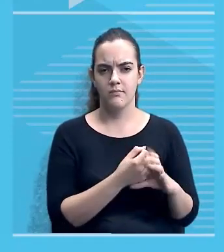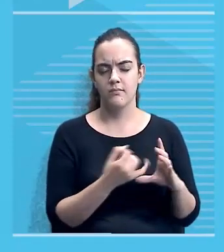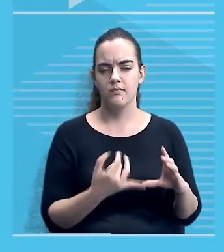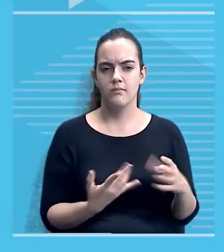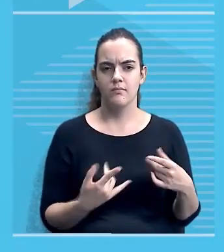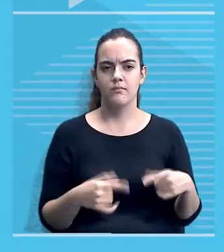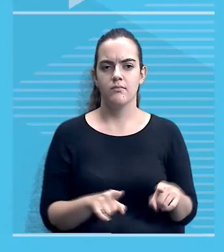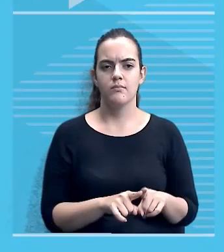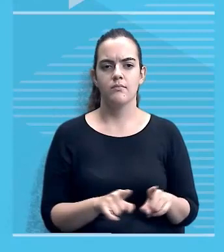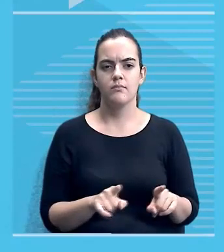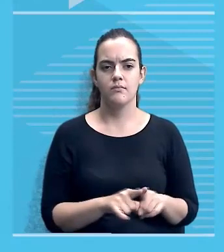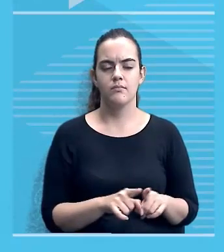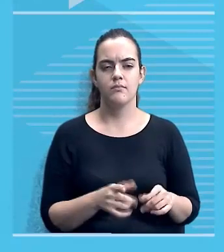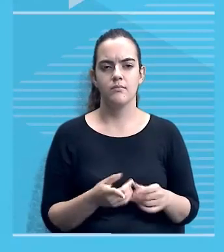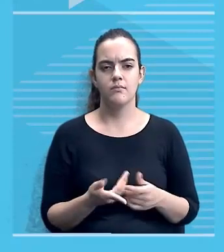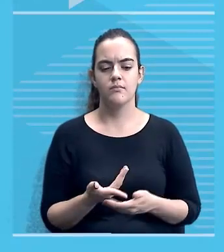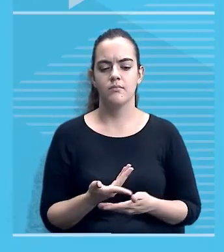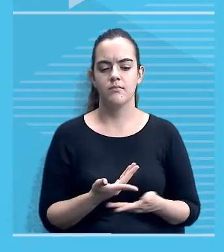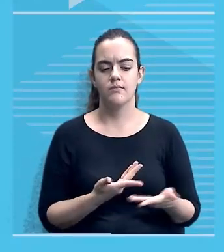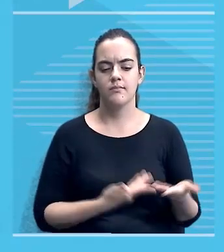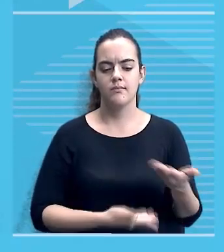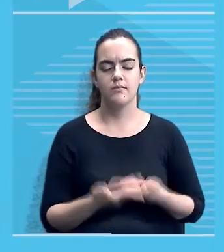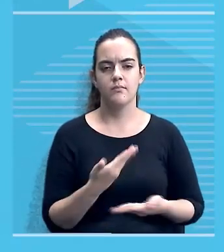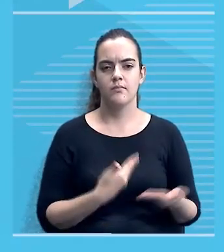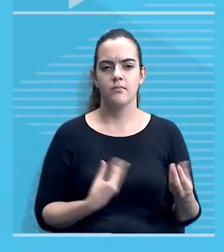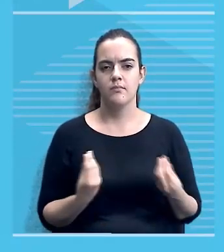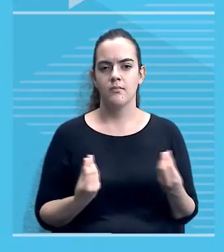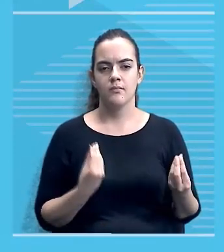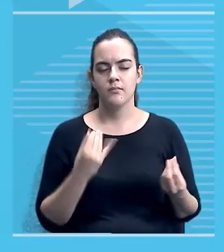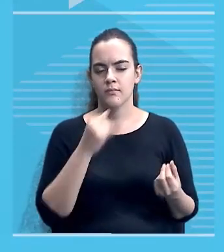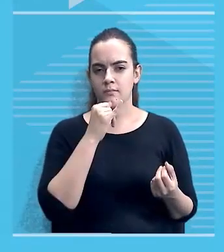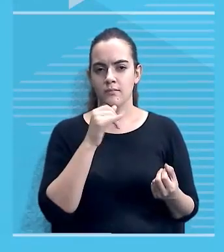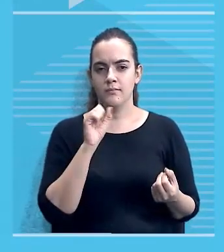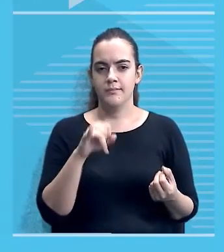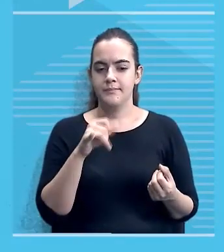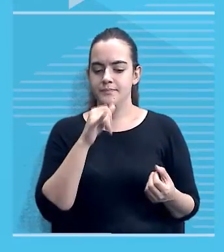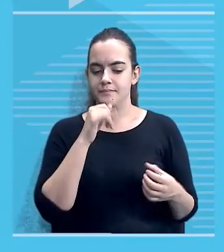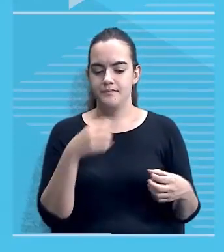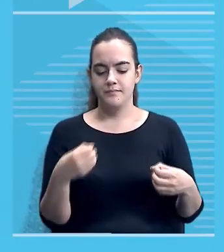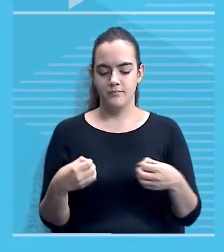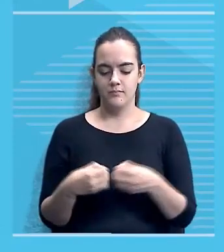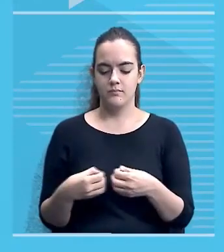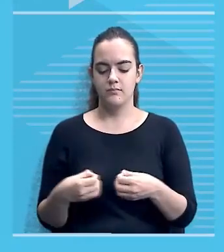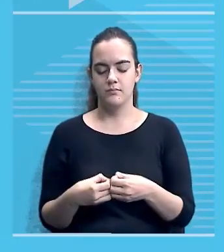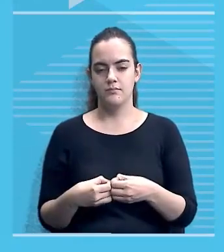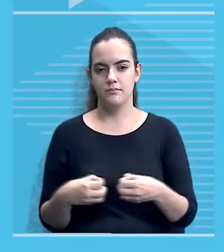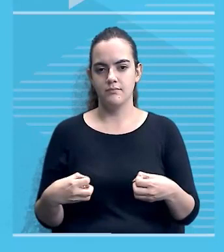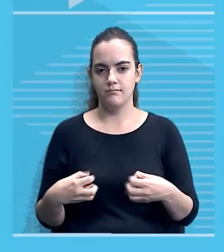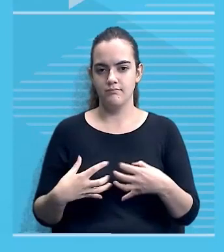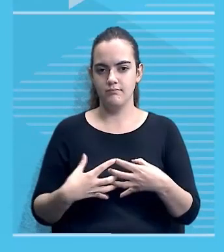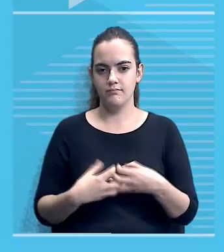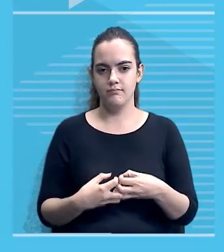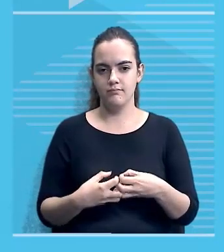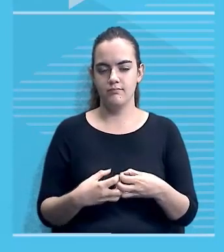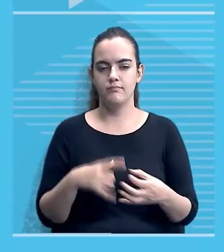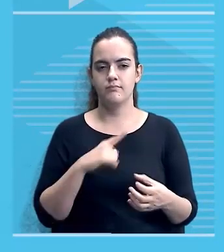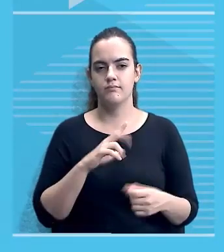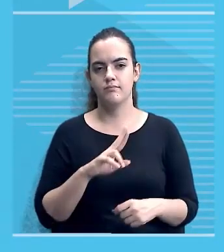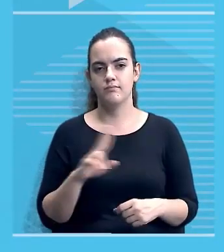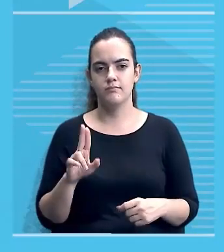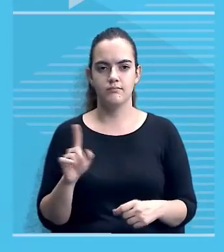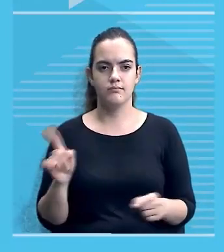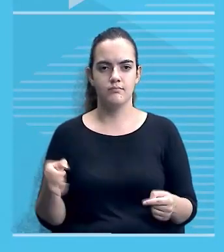quando seus limites se confundem com os de cidades vizinhas denomina-se Olha só gente existe